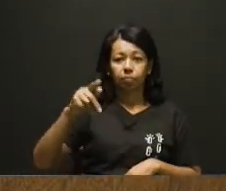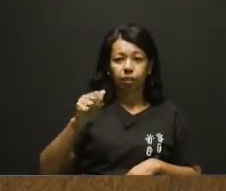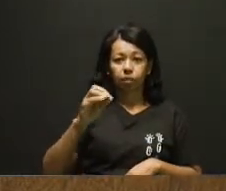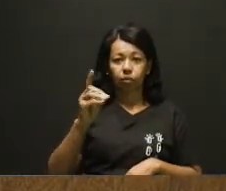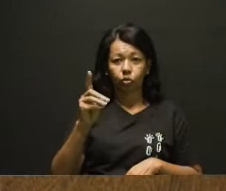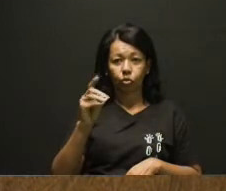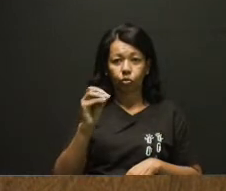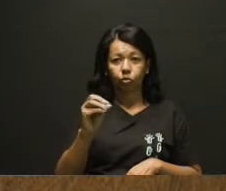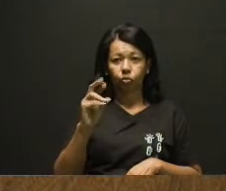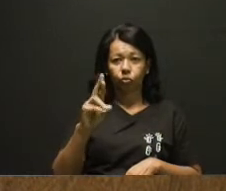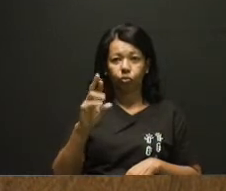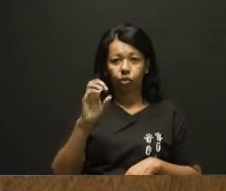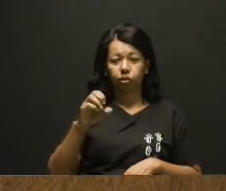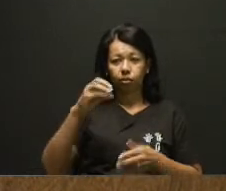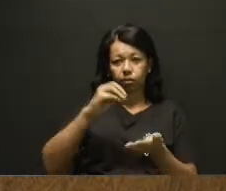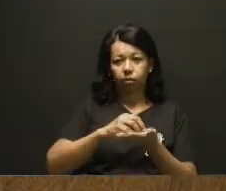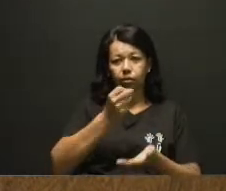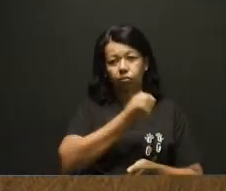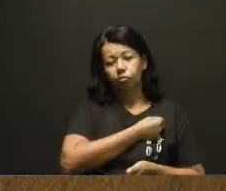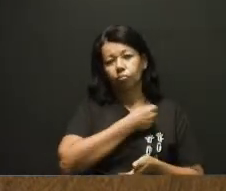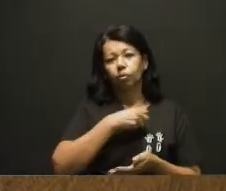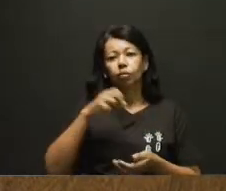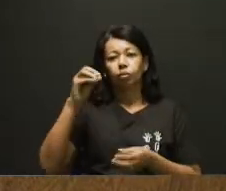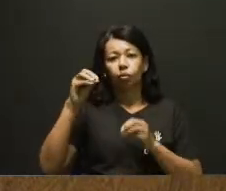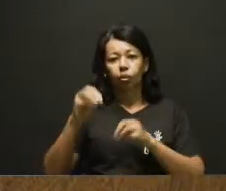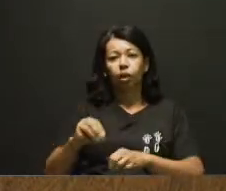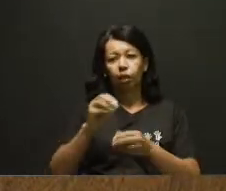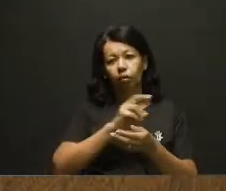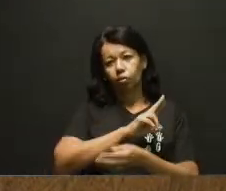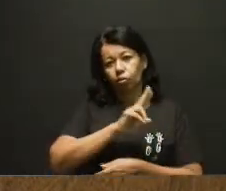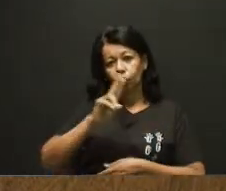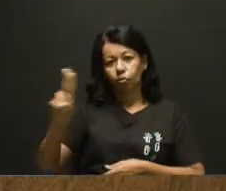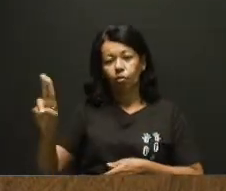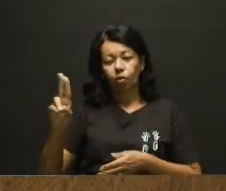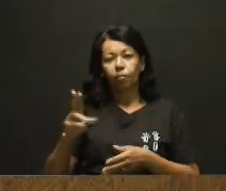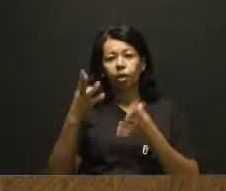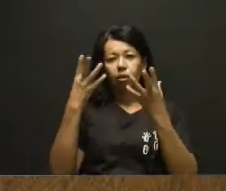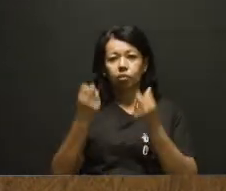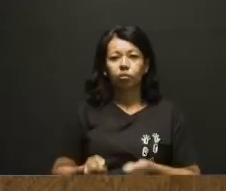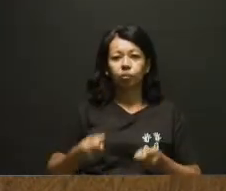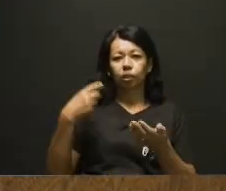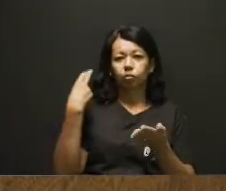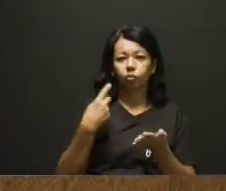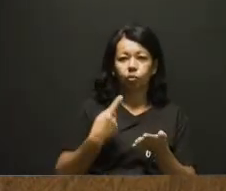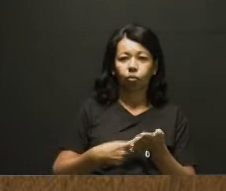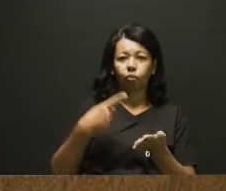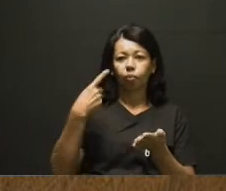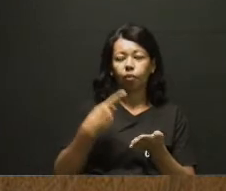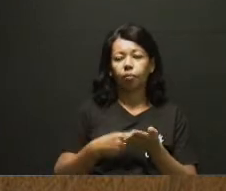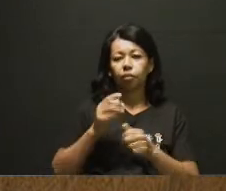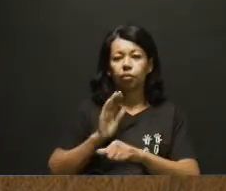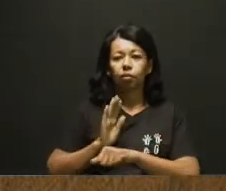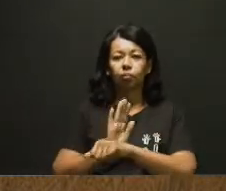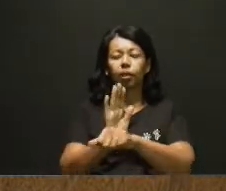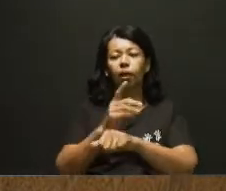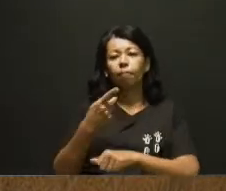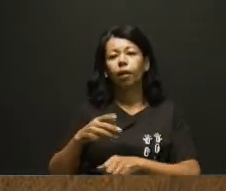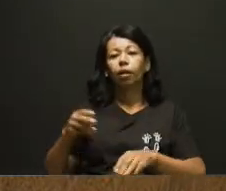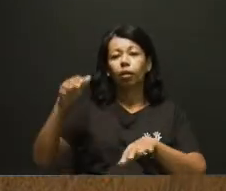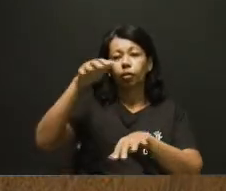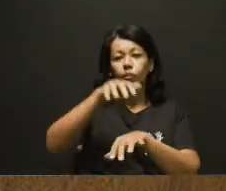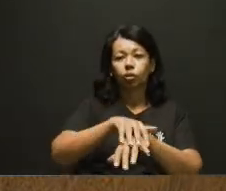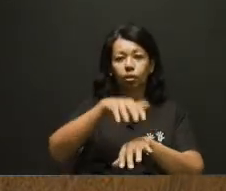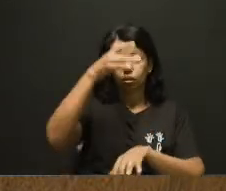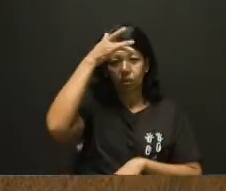gravados nas listas de presença assumindo publicamente o compromisso de colaborar para a inclusão das pessoas